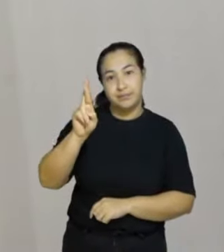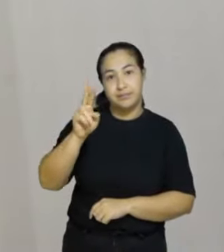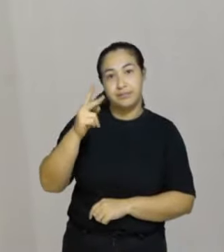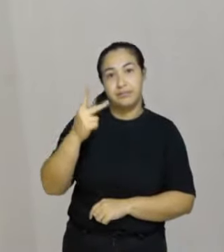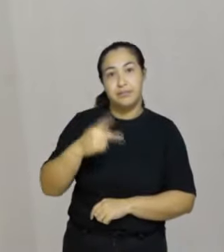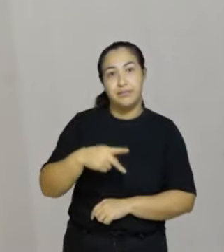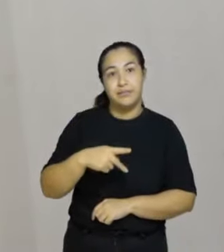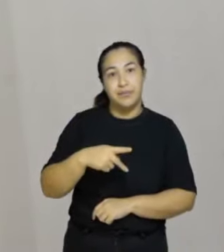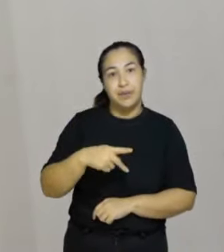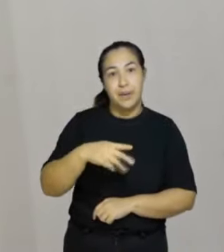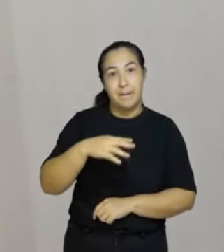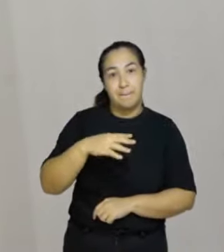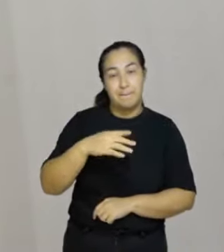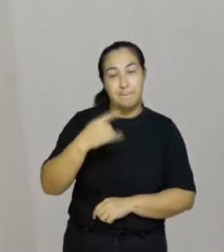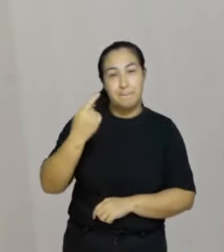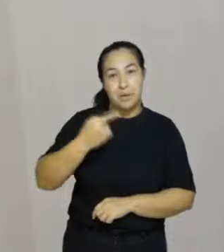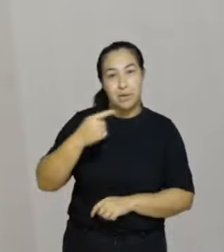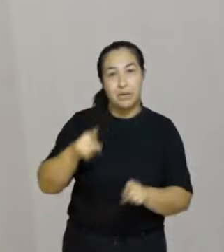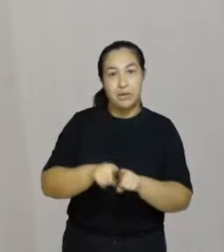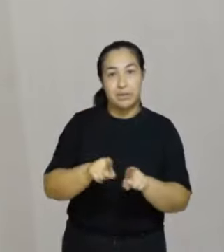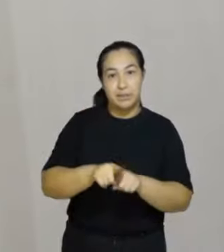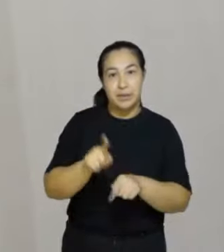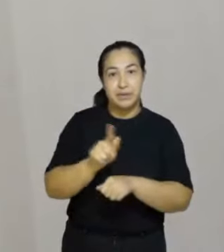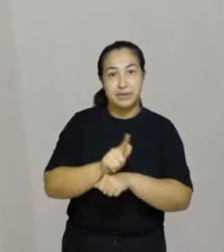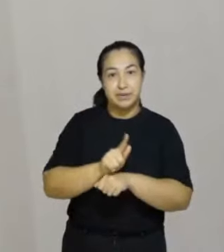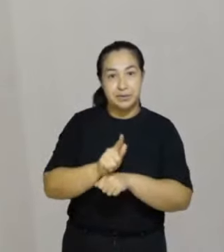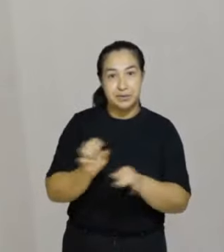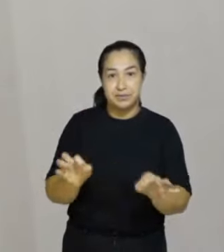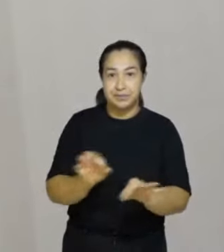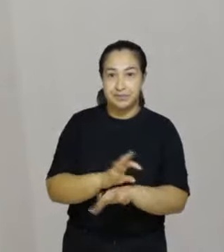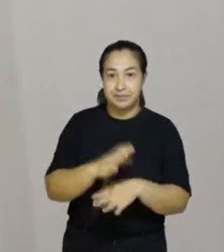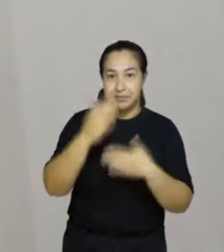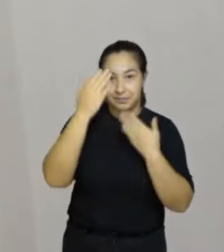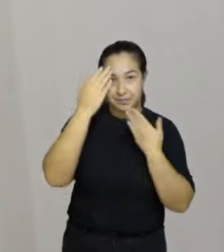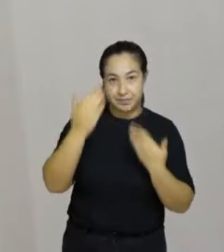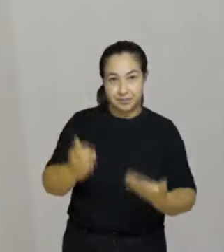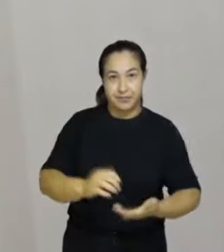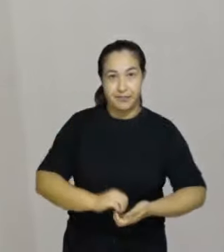prioridade e de gestão. Seria isso, senhor presidente. Muito obrigado.